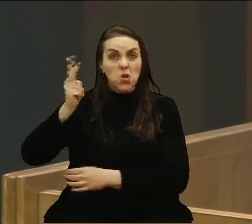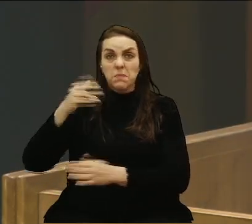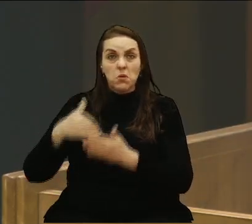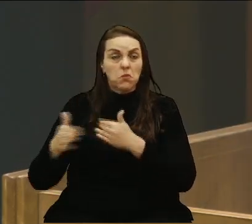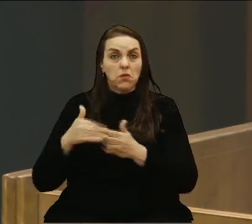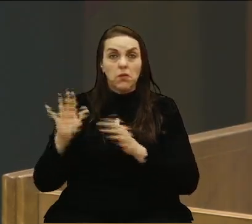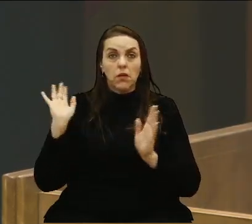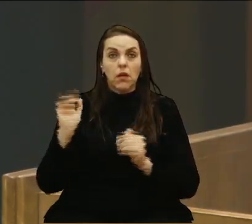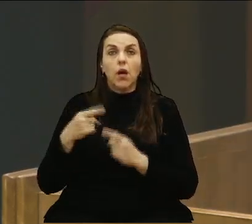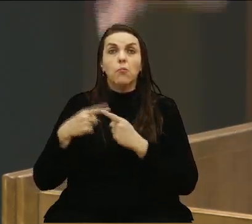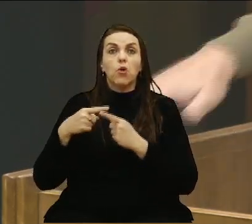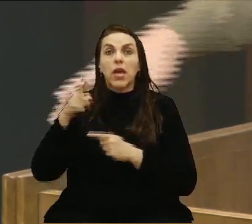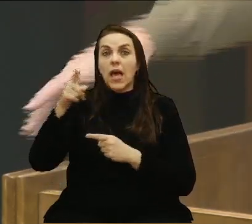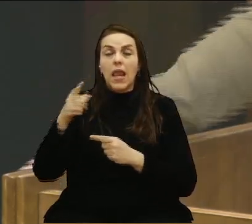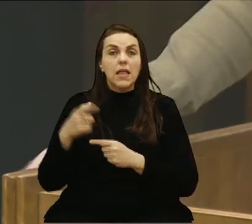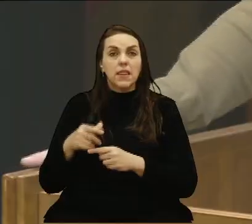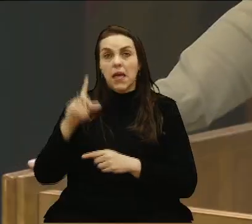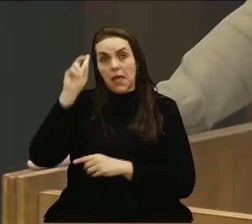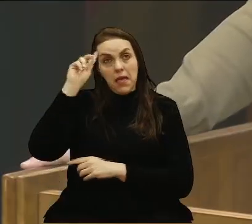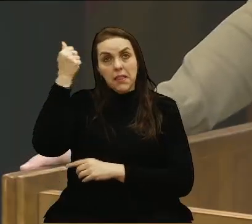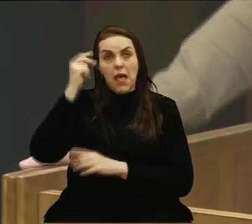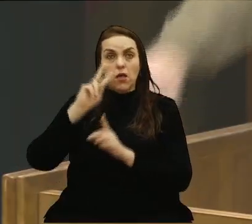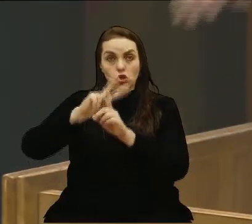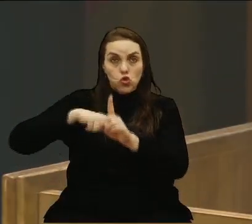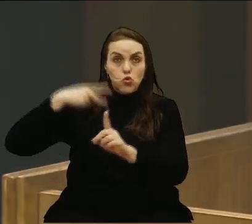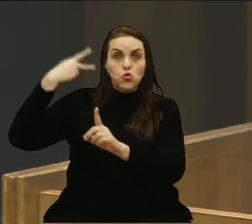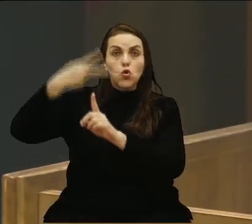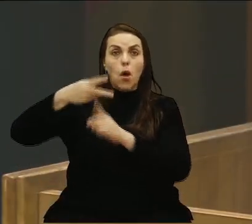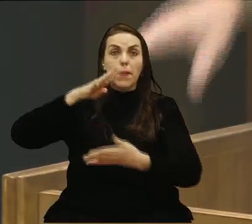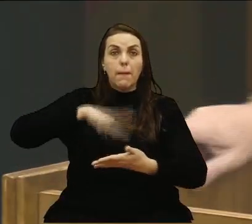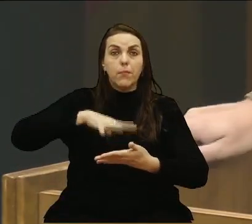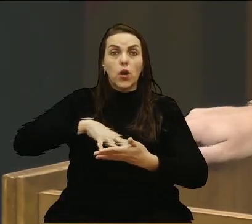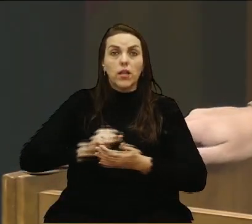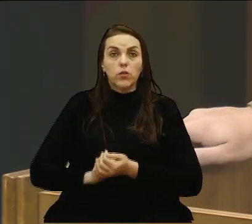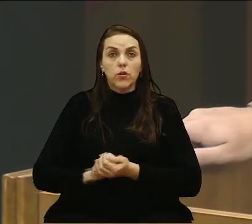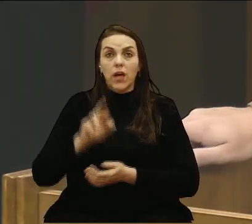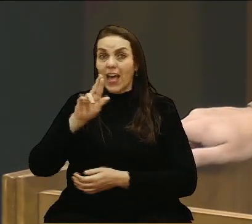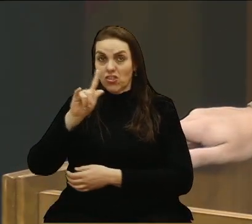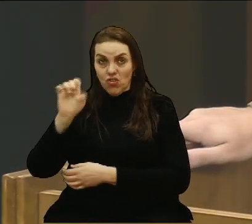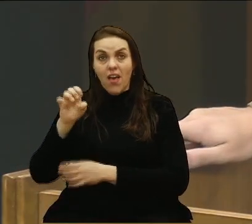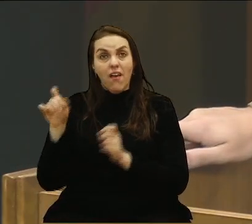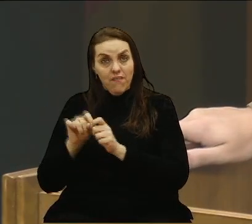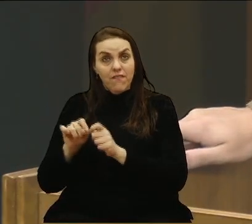teriam a faculdade de dobrar o valor do boleto, que é o que a RGE tem hoje.